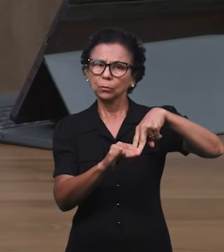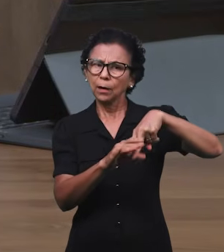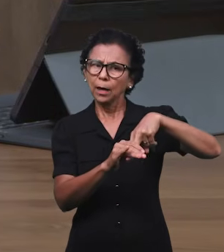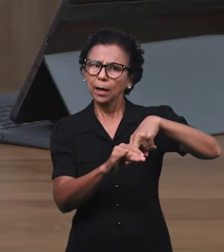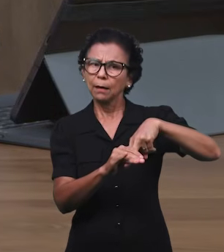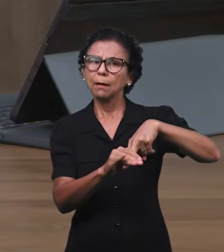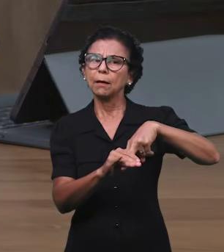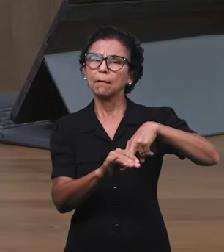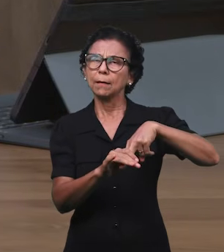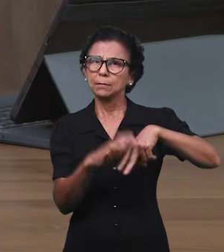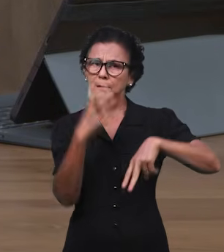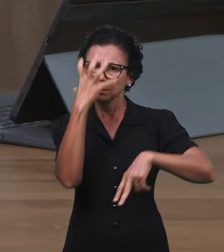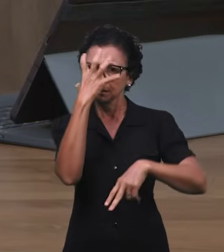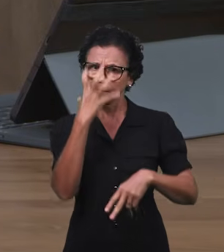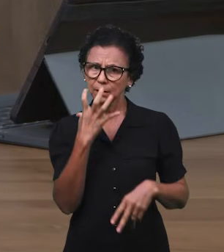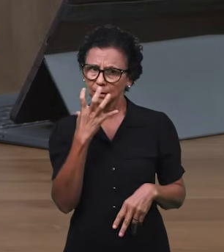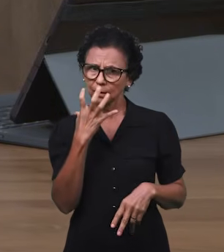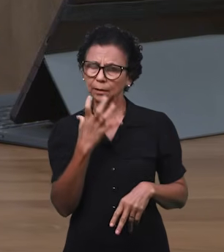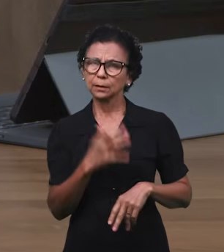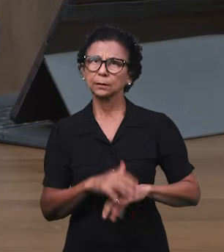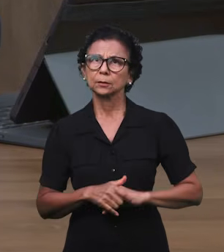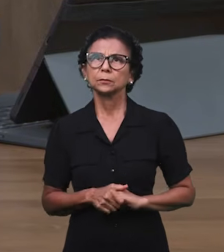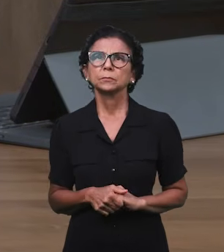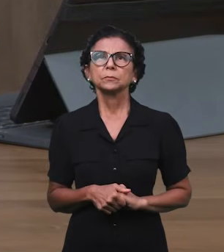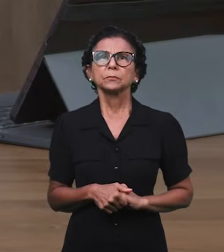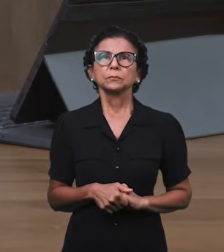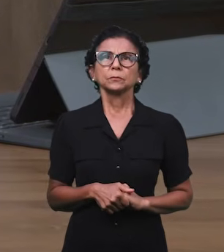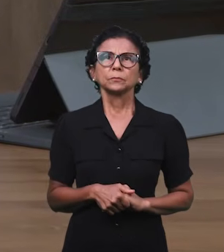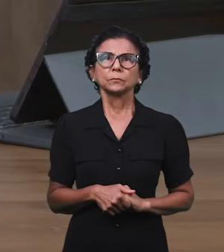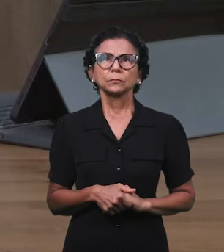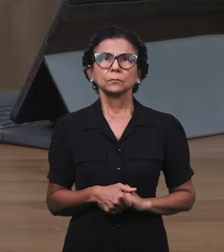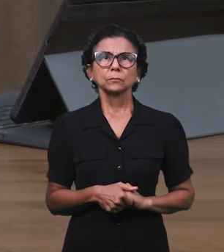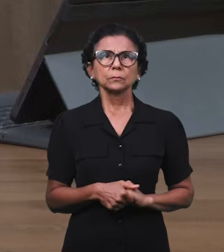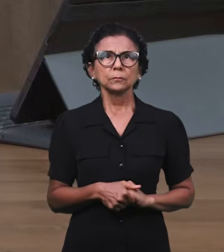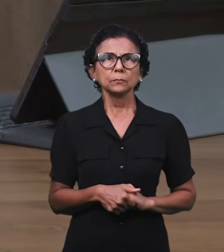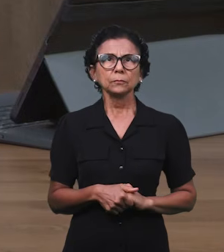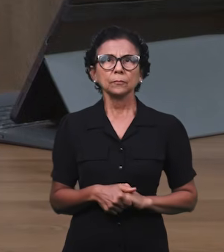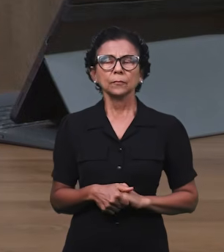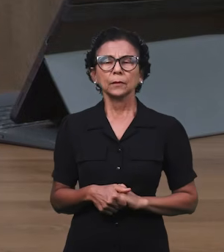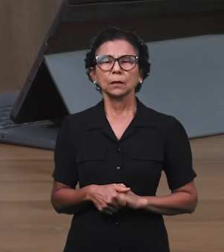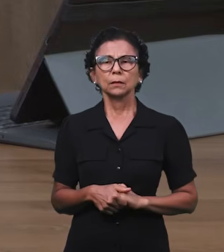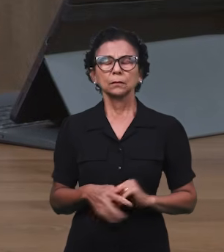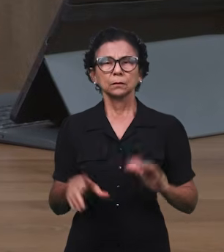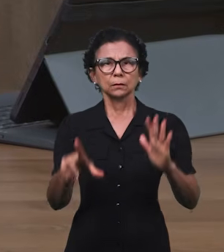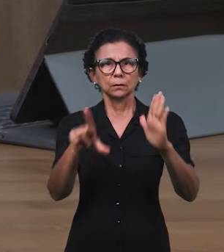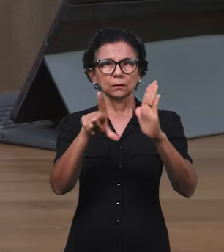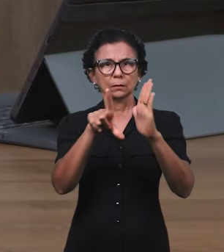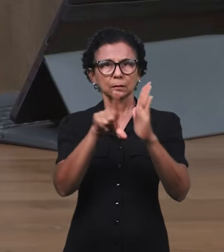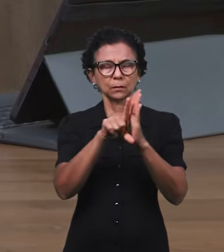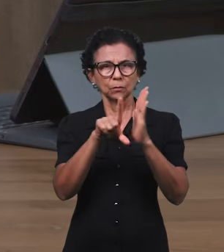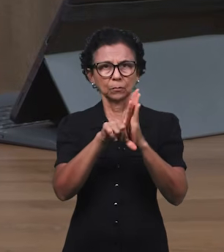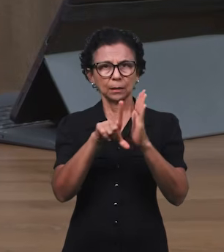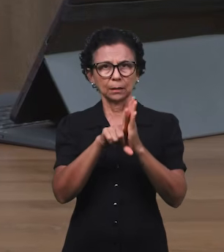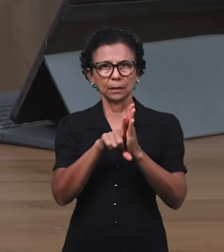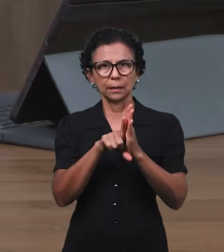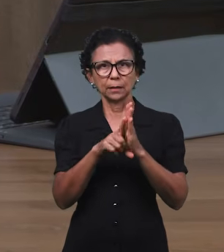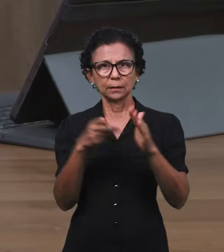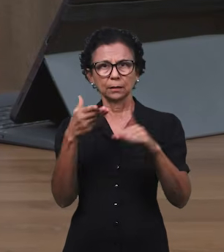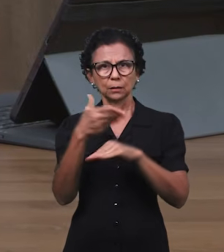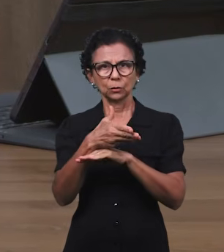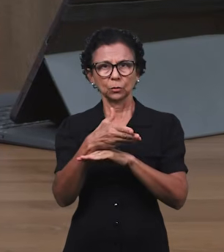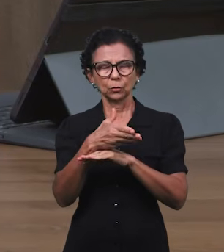E a lei está se modificando, né? Nós tivemos uma lei do ano passado que ela entra em vigor agora em janeiro de